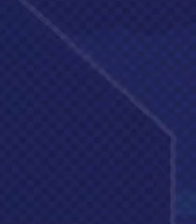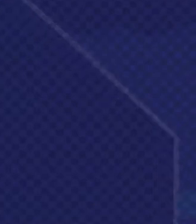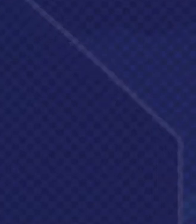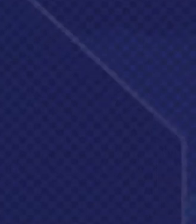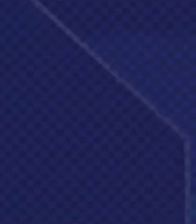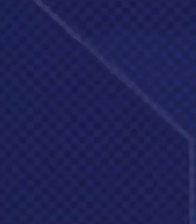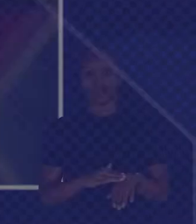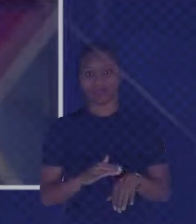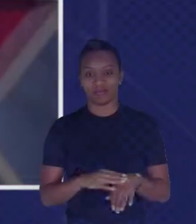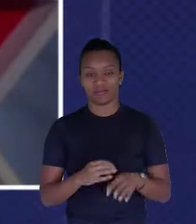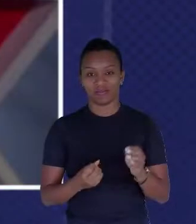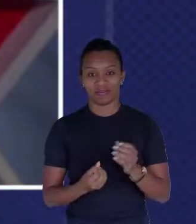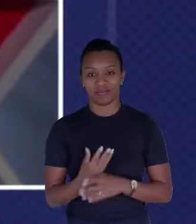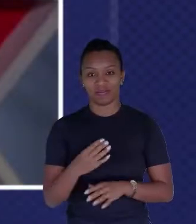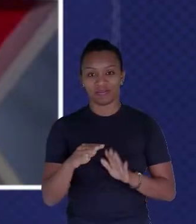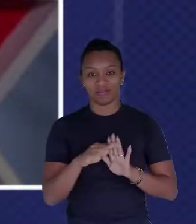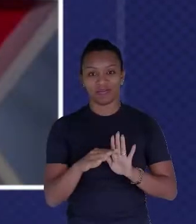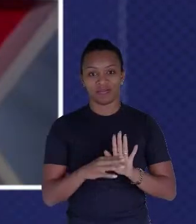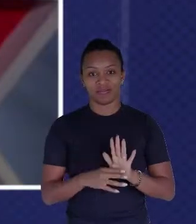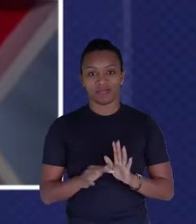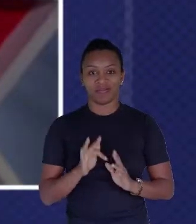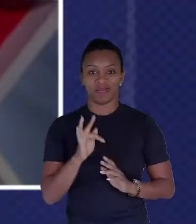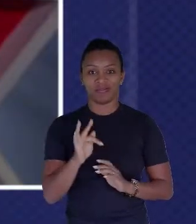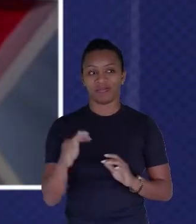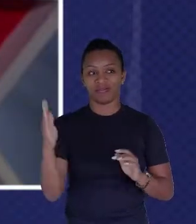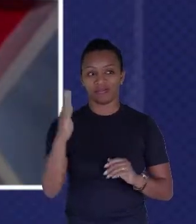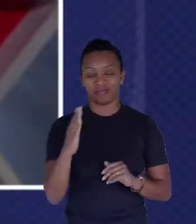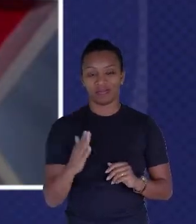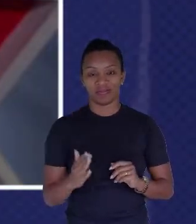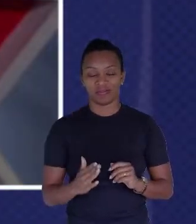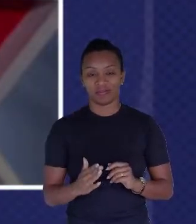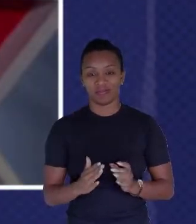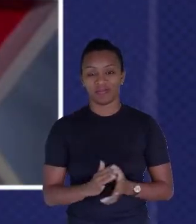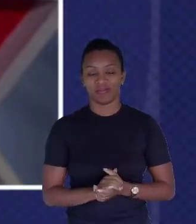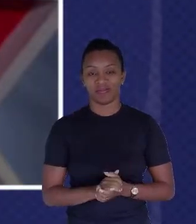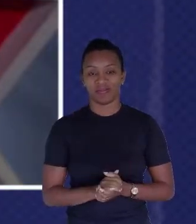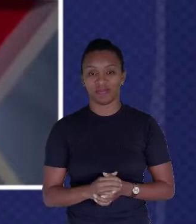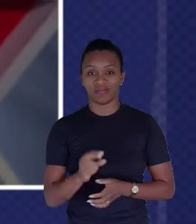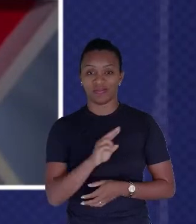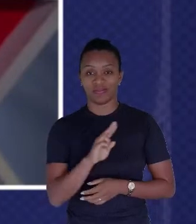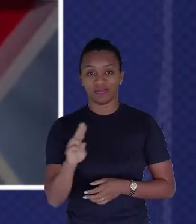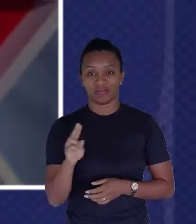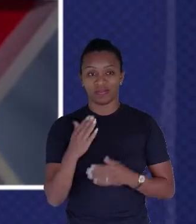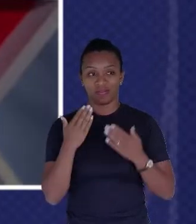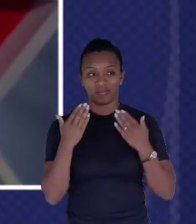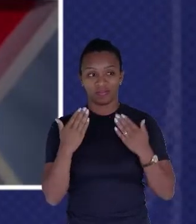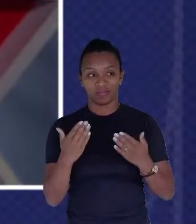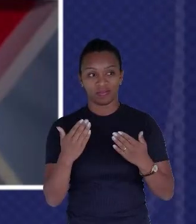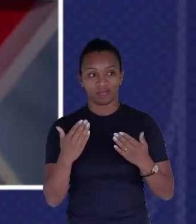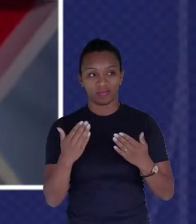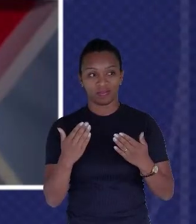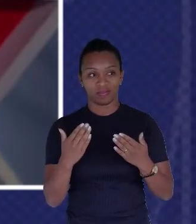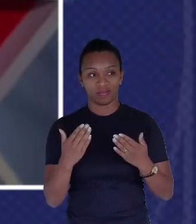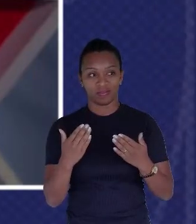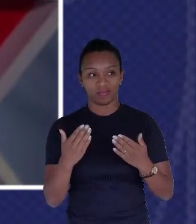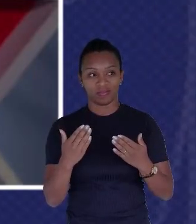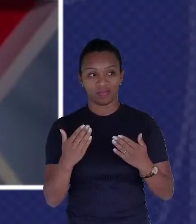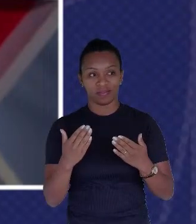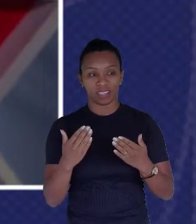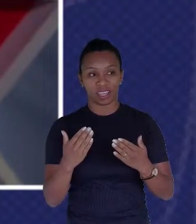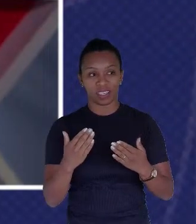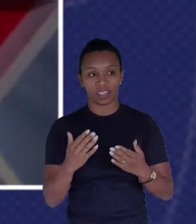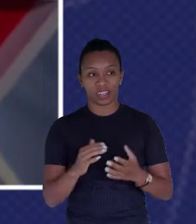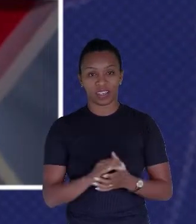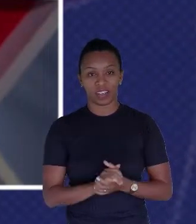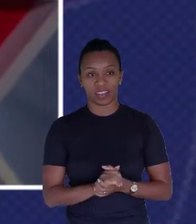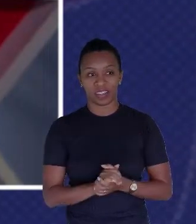o tempo de criar uma agenda de futuros para o Brasil é um nome da apresentação que vamos acompanhar a